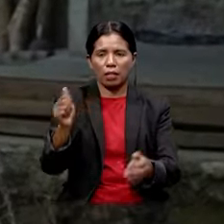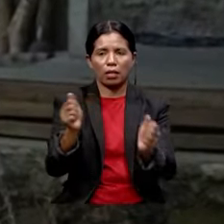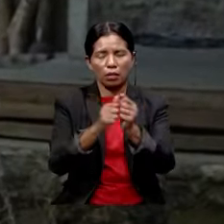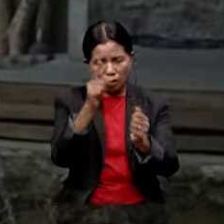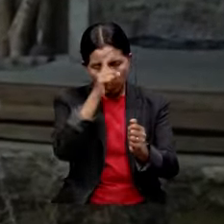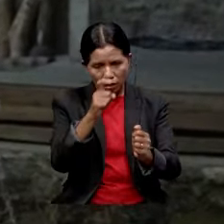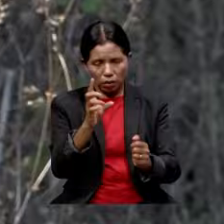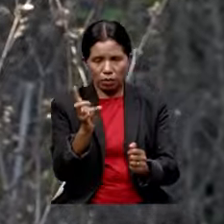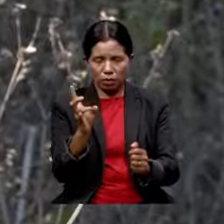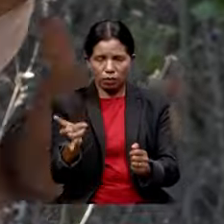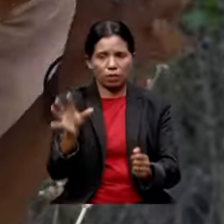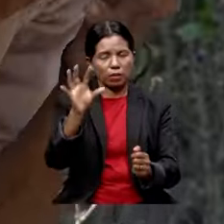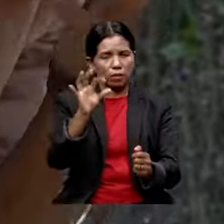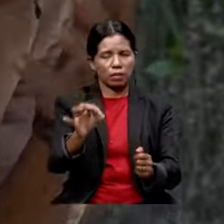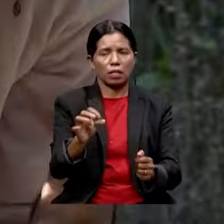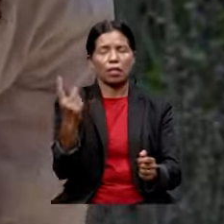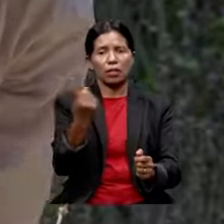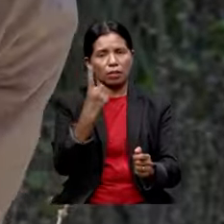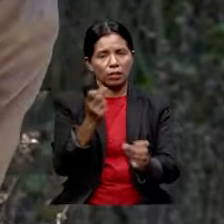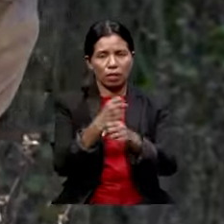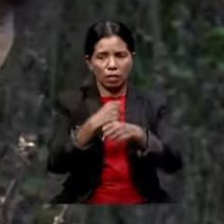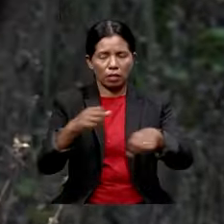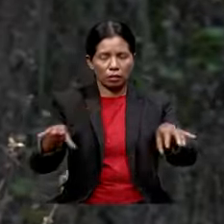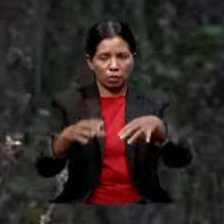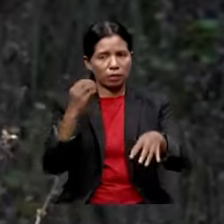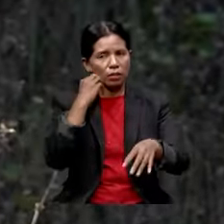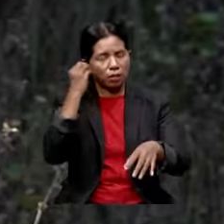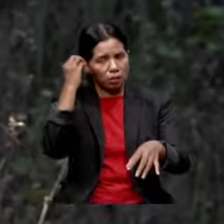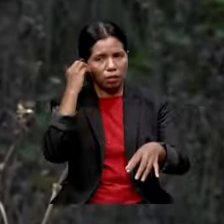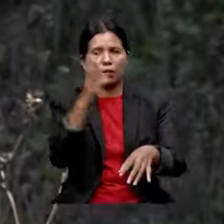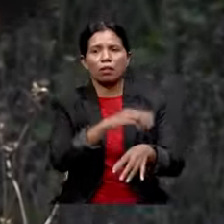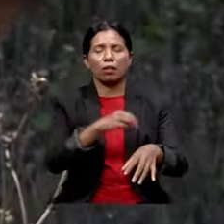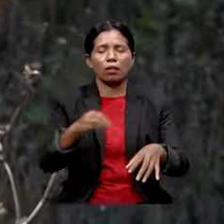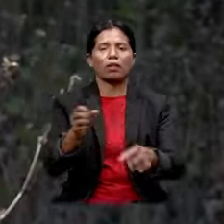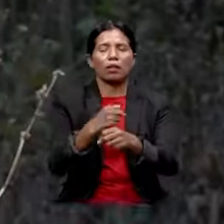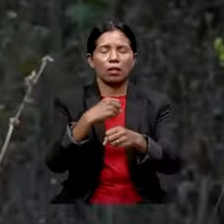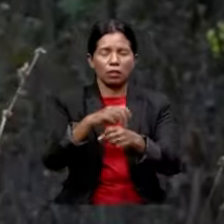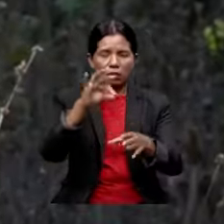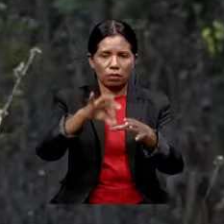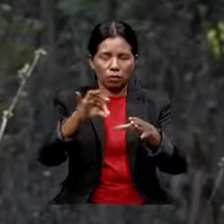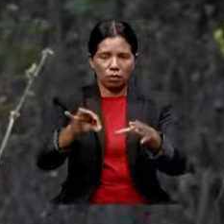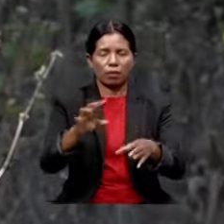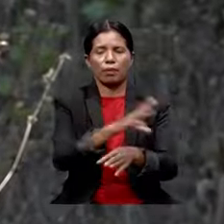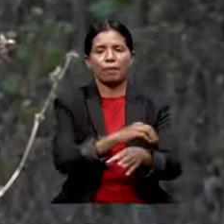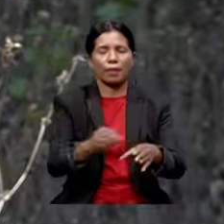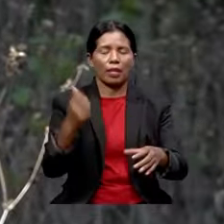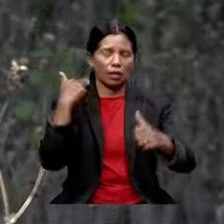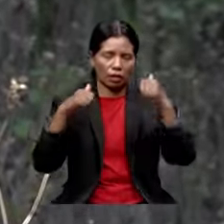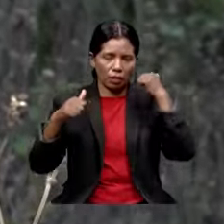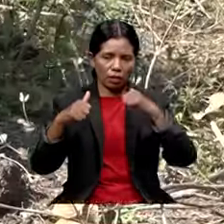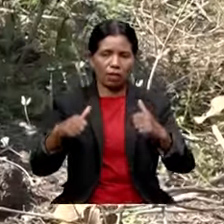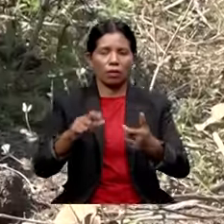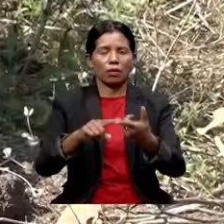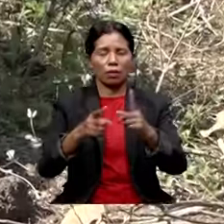resensia ona, mai be seina fatin halo servizu ia umalaran nian no mos halotos. Atividade nebe inan fetosira